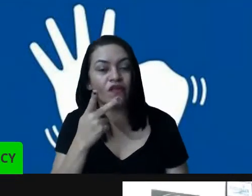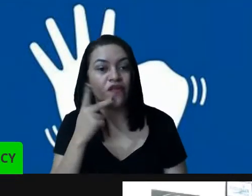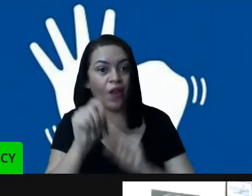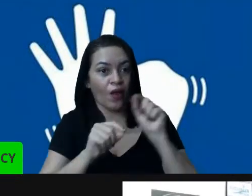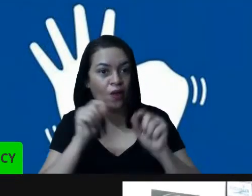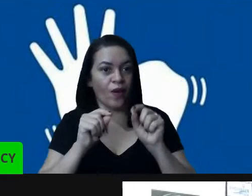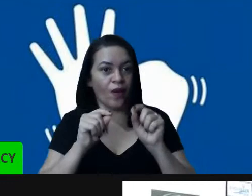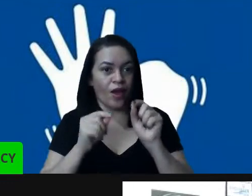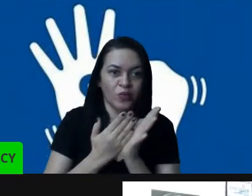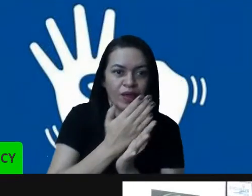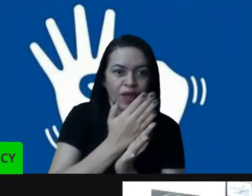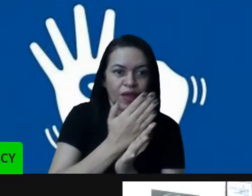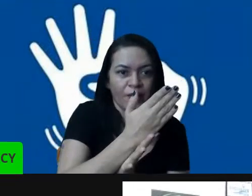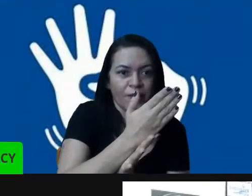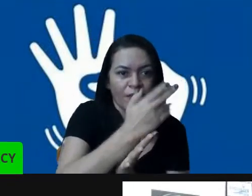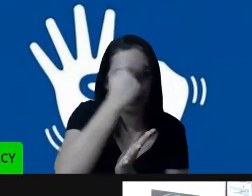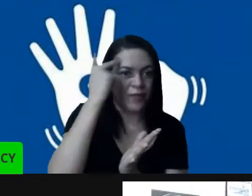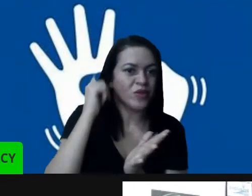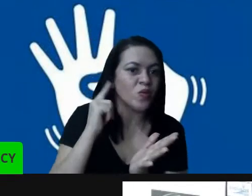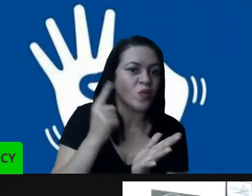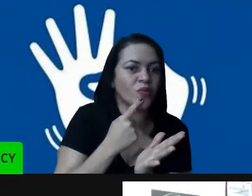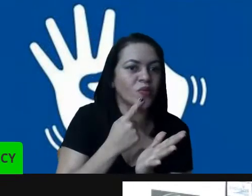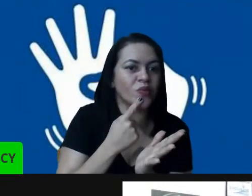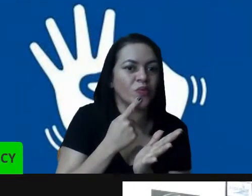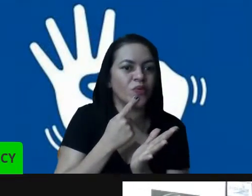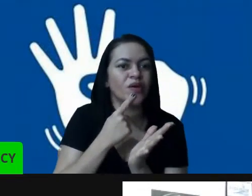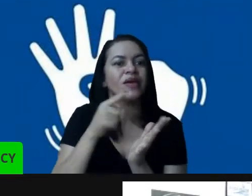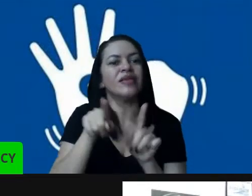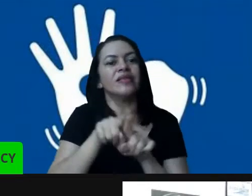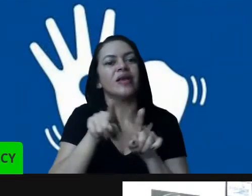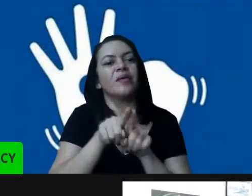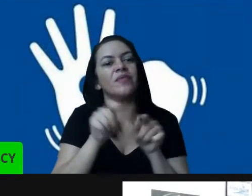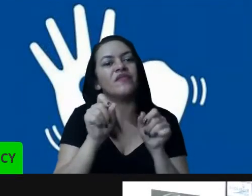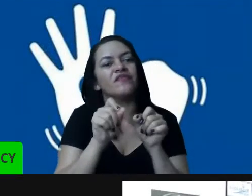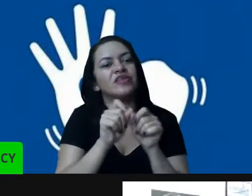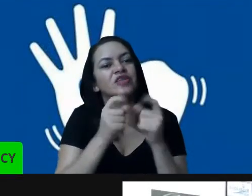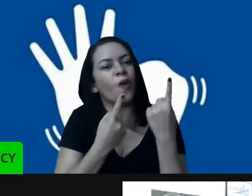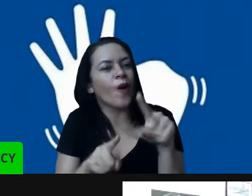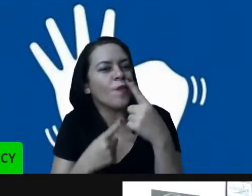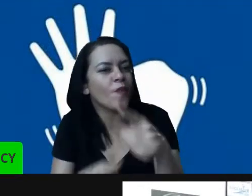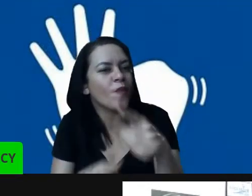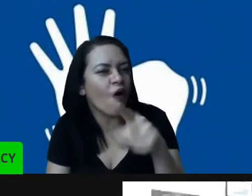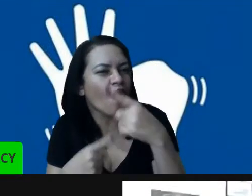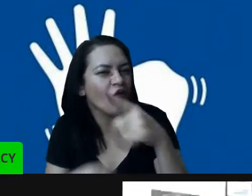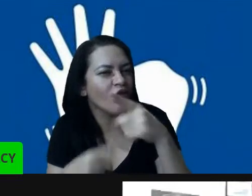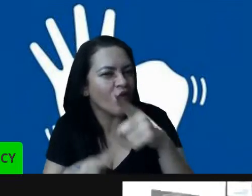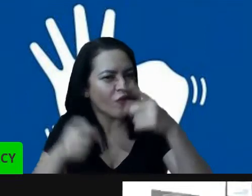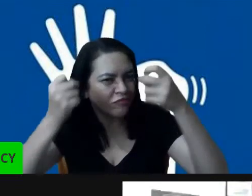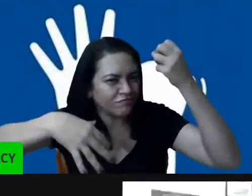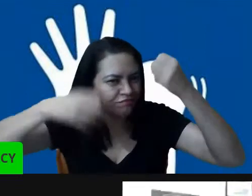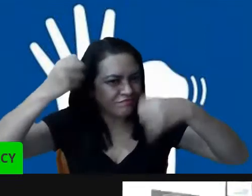segmento pessoa surda e vou fazer uma provocação, né? Vou parafrasear.